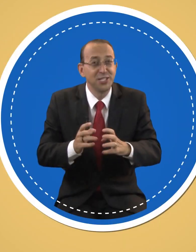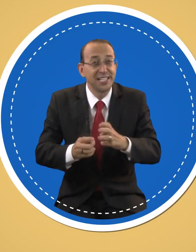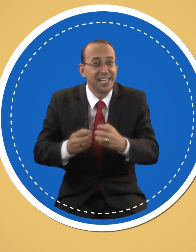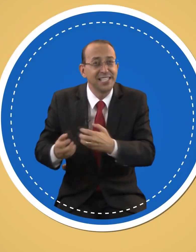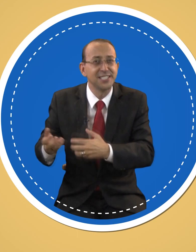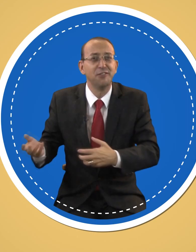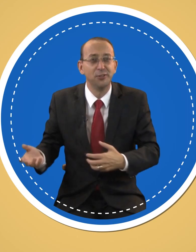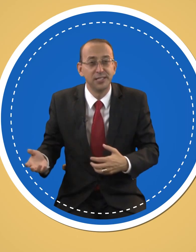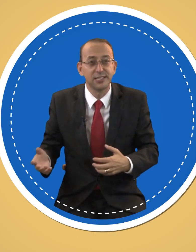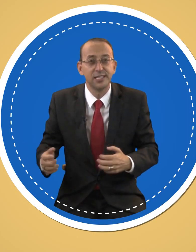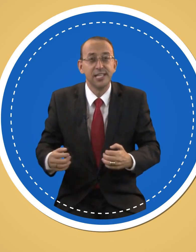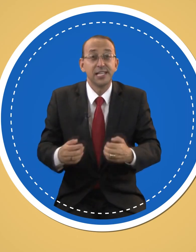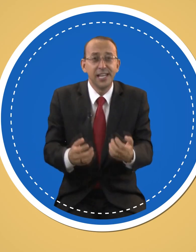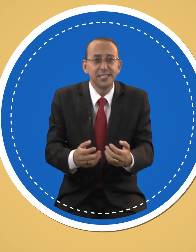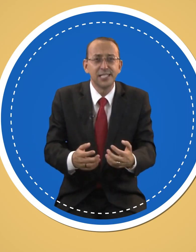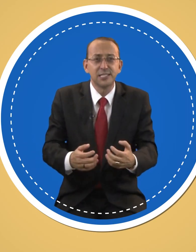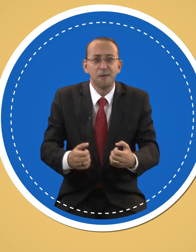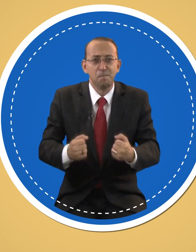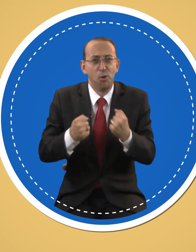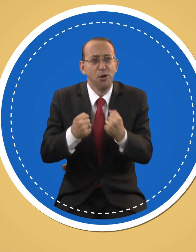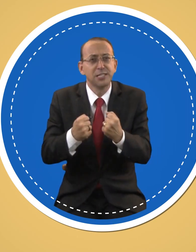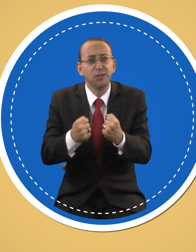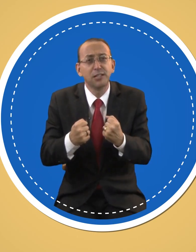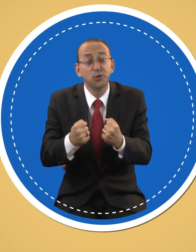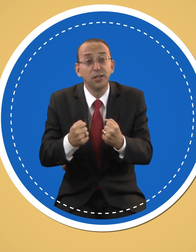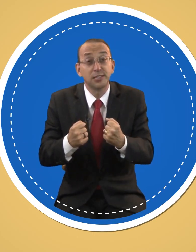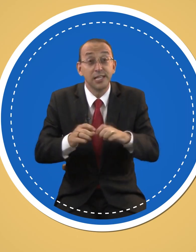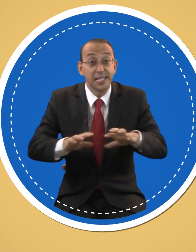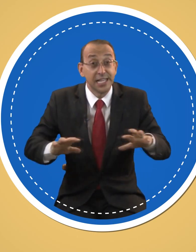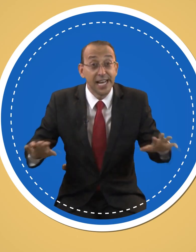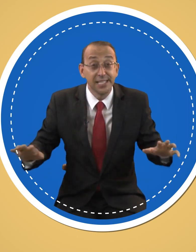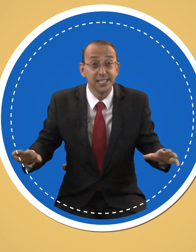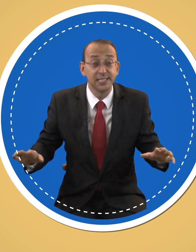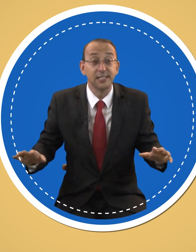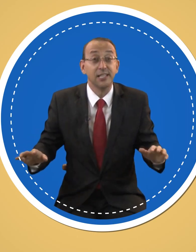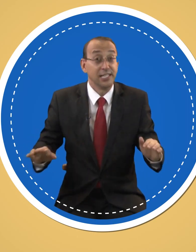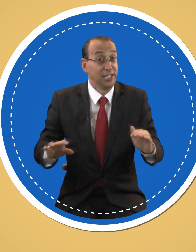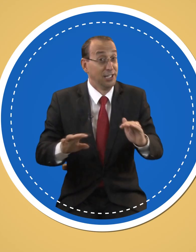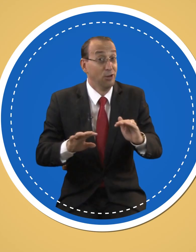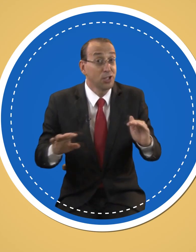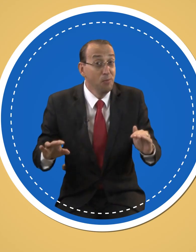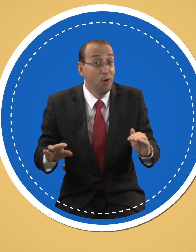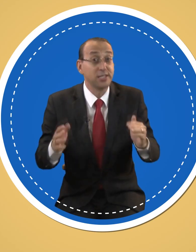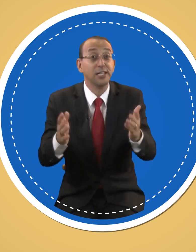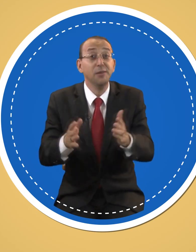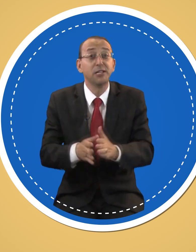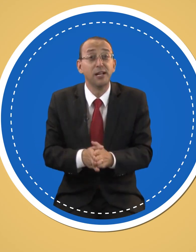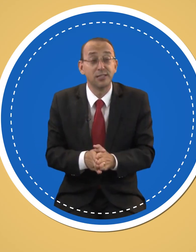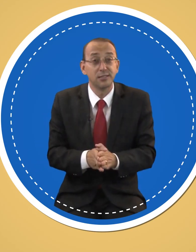falo de crenças e valores crenças possibilitadoras crenças que não são